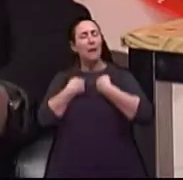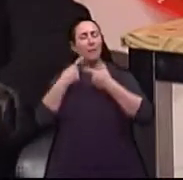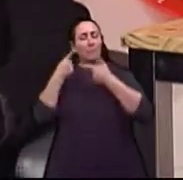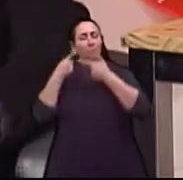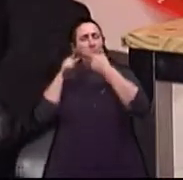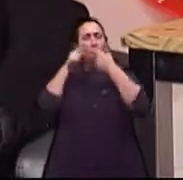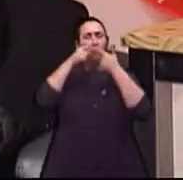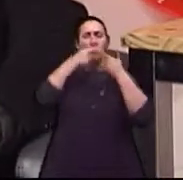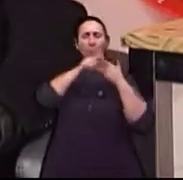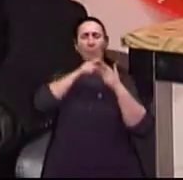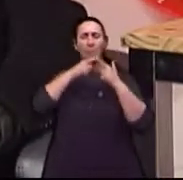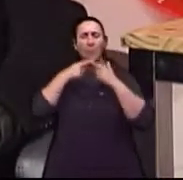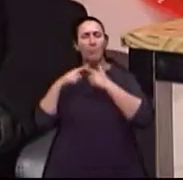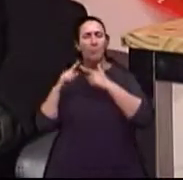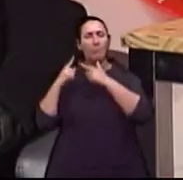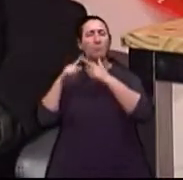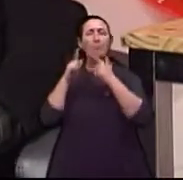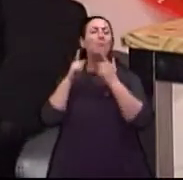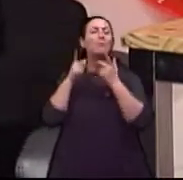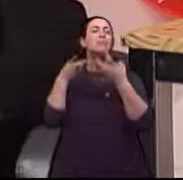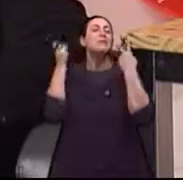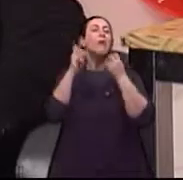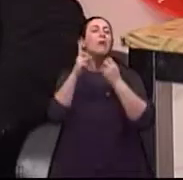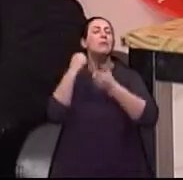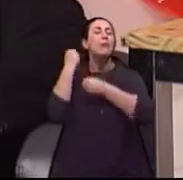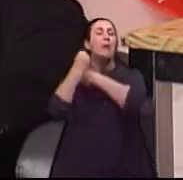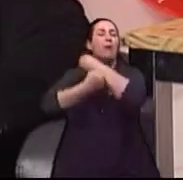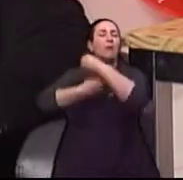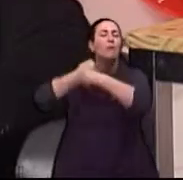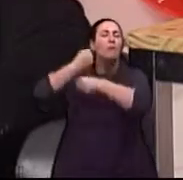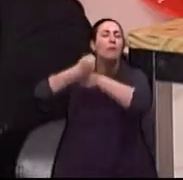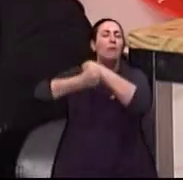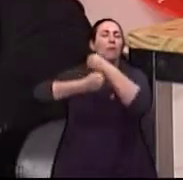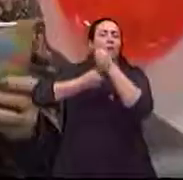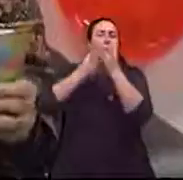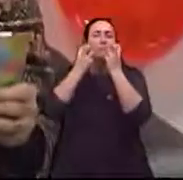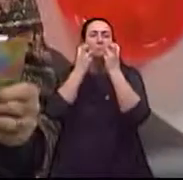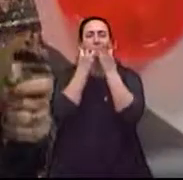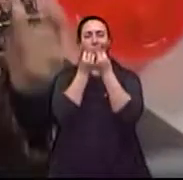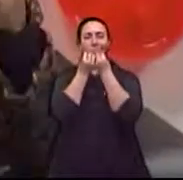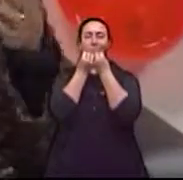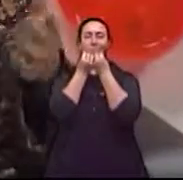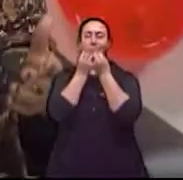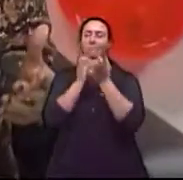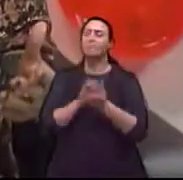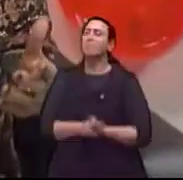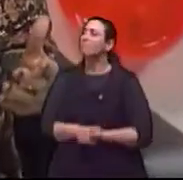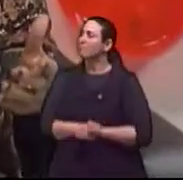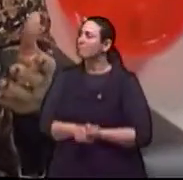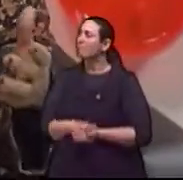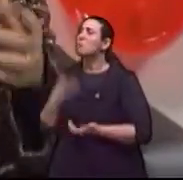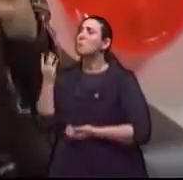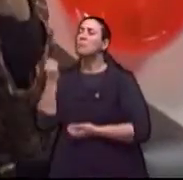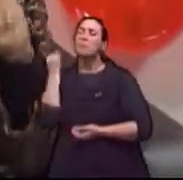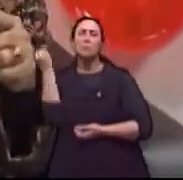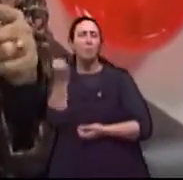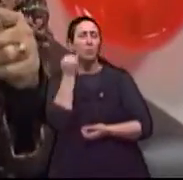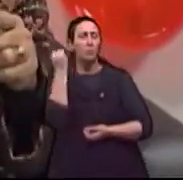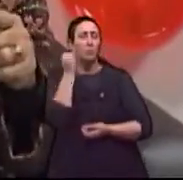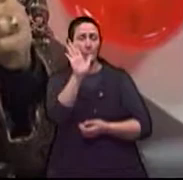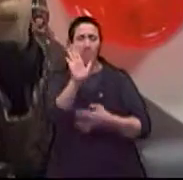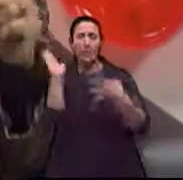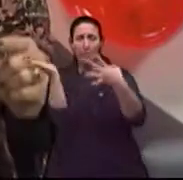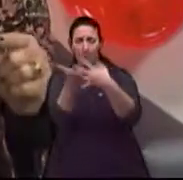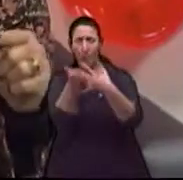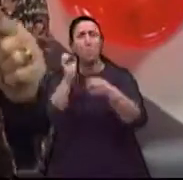pequenas lesões que durante muito tempo acabam sendo importantes Claros bom mas é muito importante esse programa A gente vai um pequeno